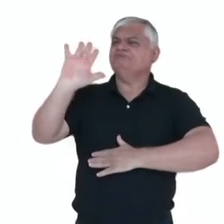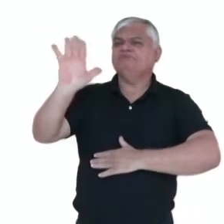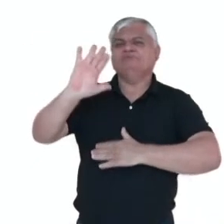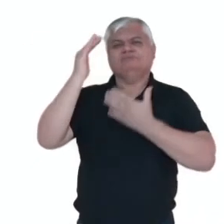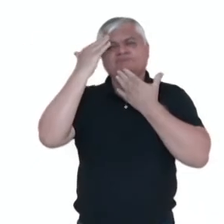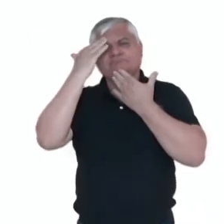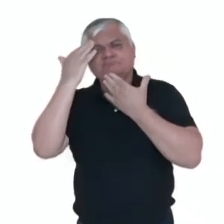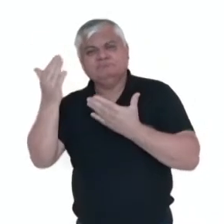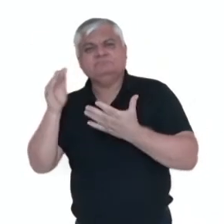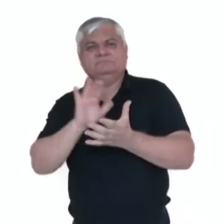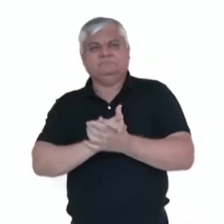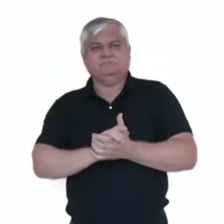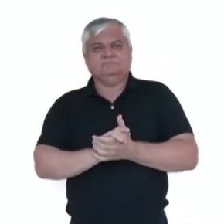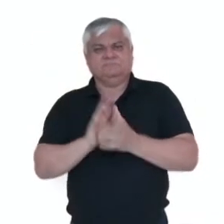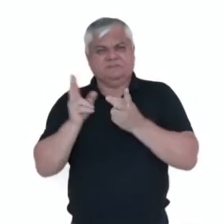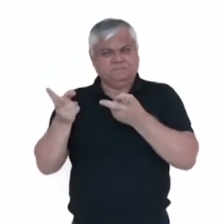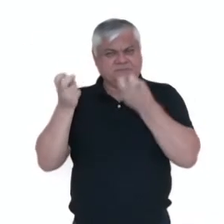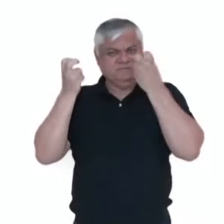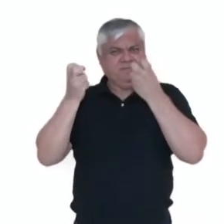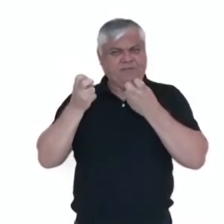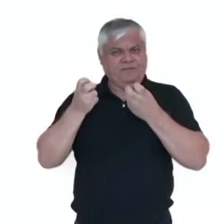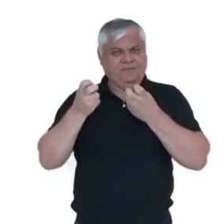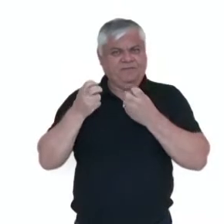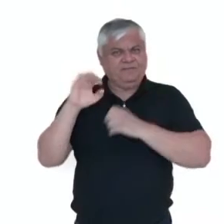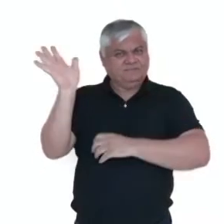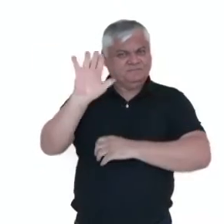identificar aqui a expressão de despedida?